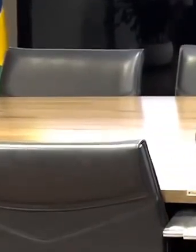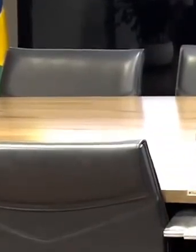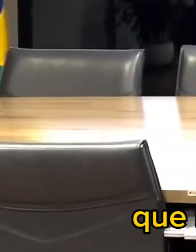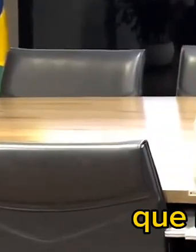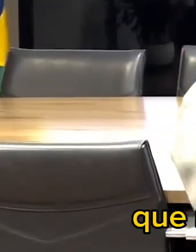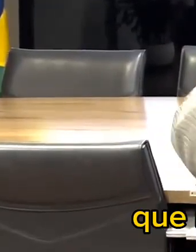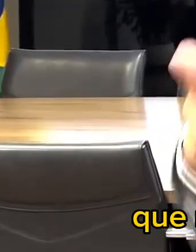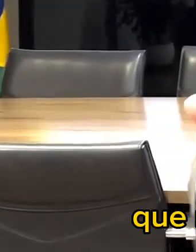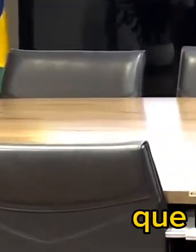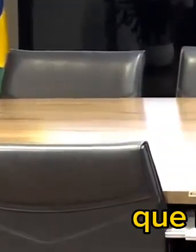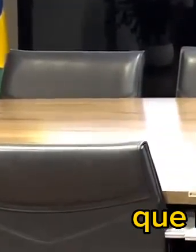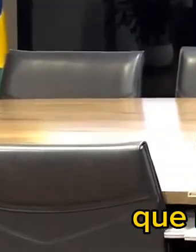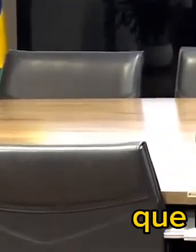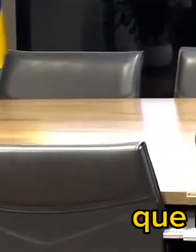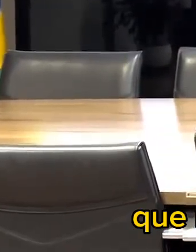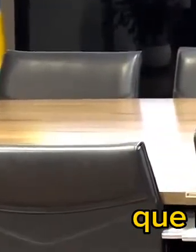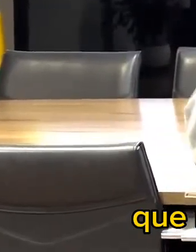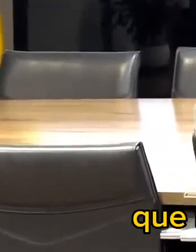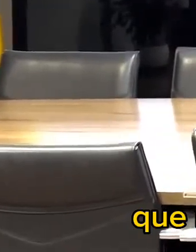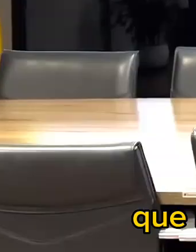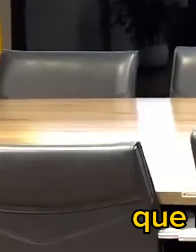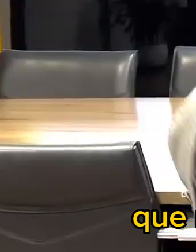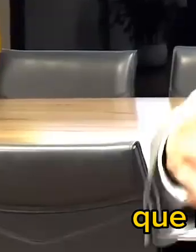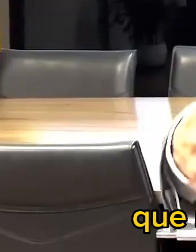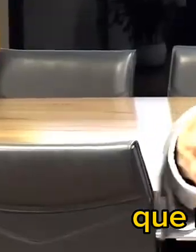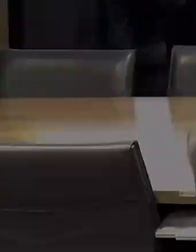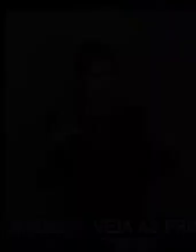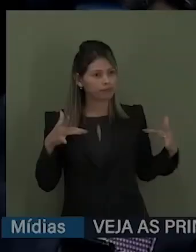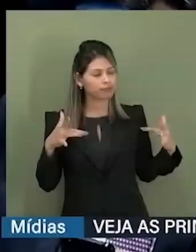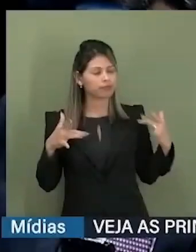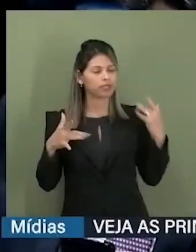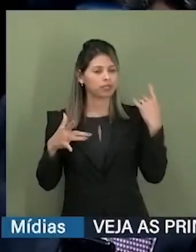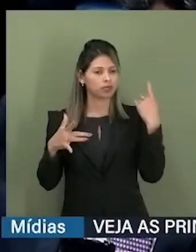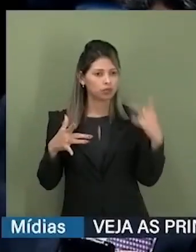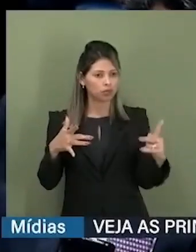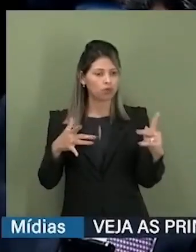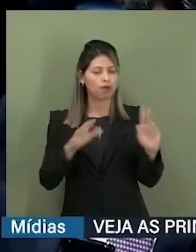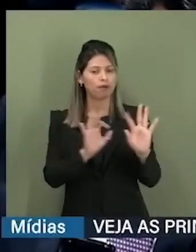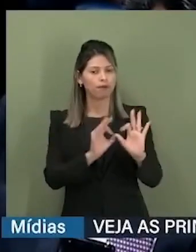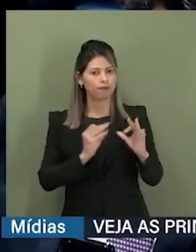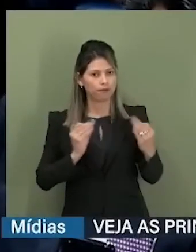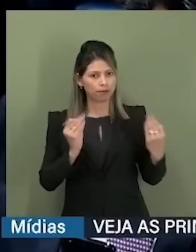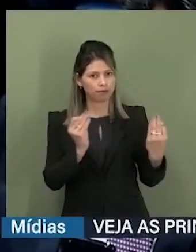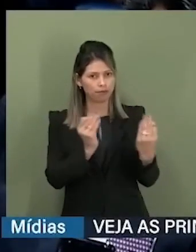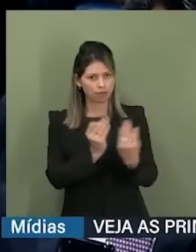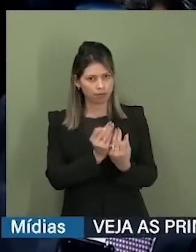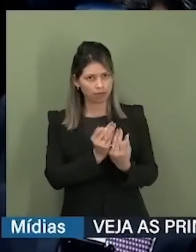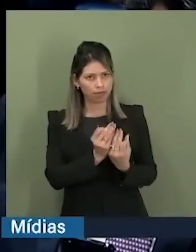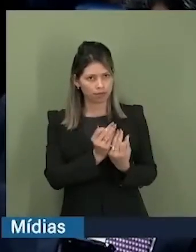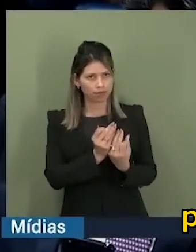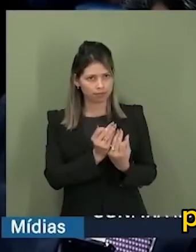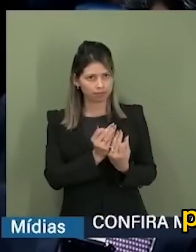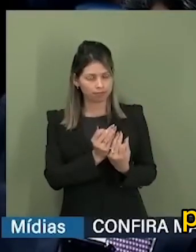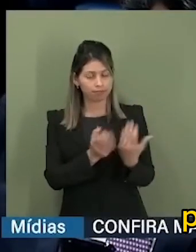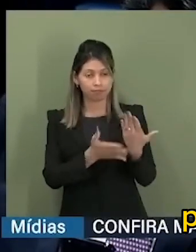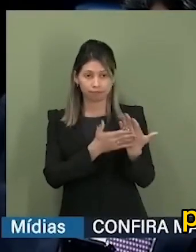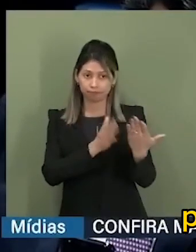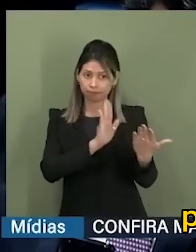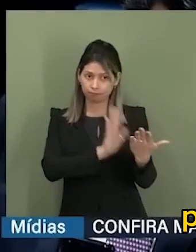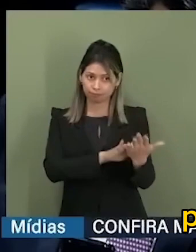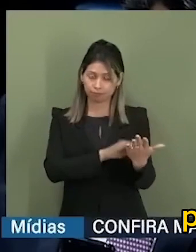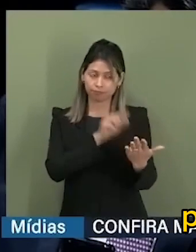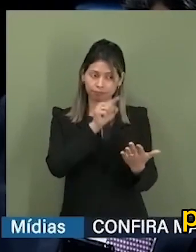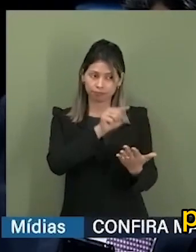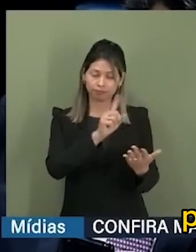pediu a ele que não levasse mais aquele tipo de problema para Lula. E não tem o líder do governo no Senado, Jacques Wagner, procurou Lula